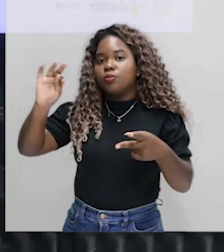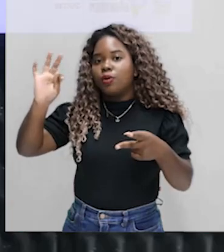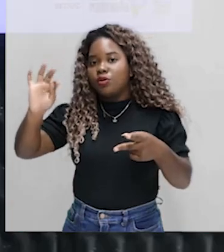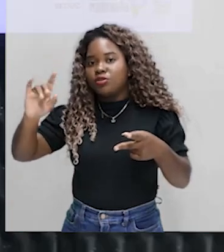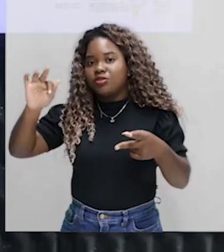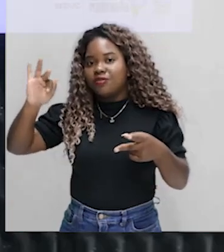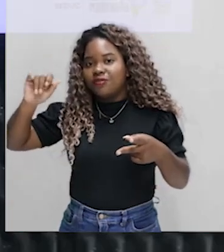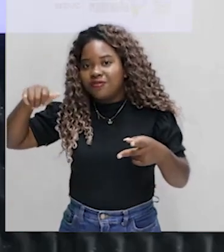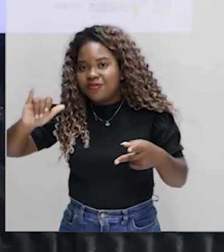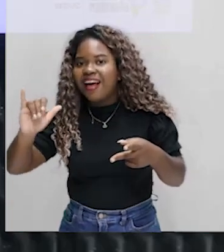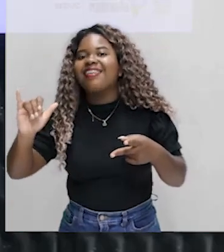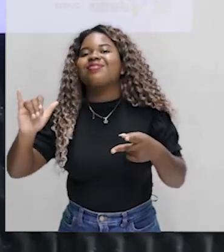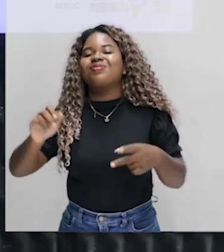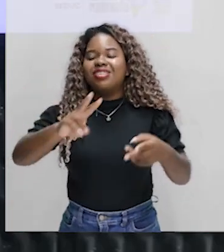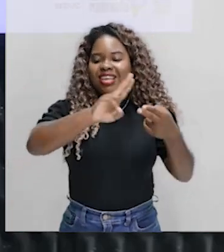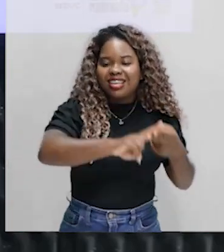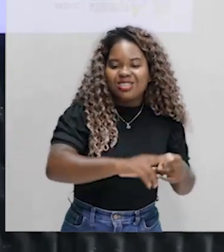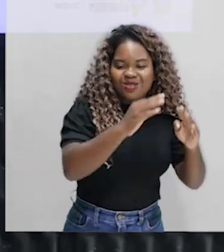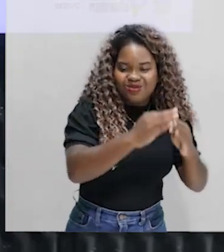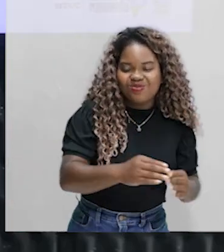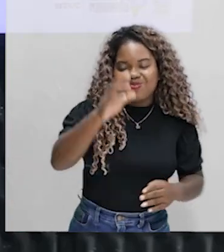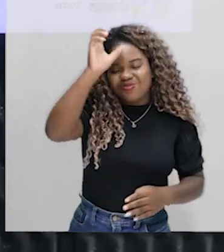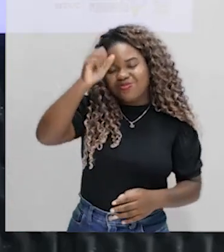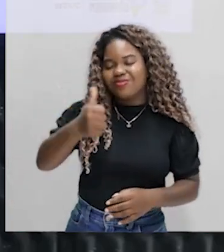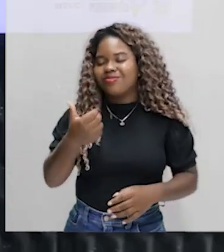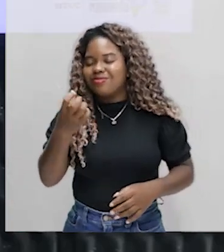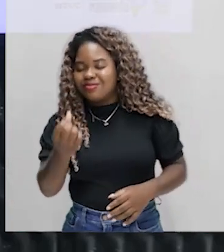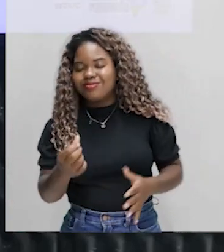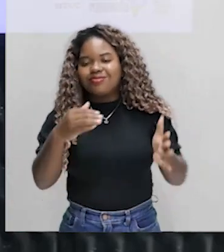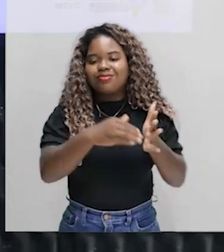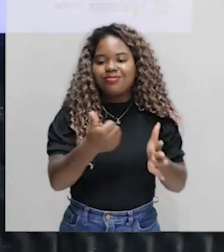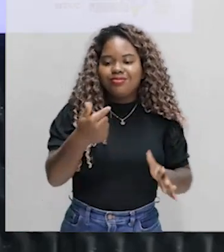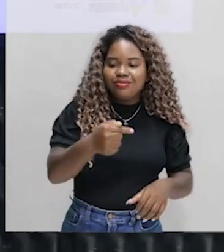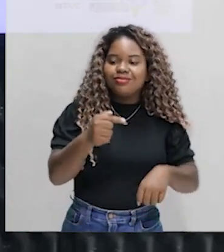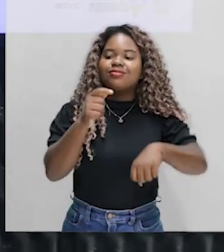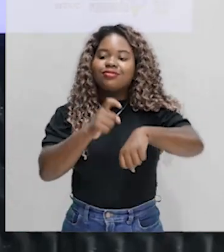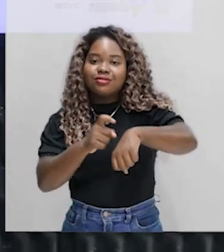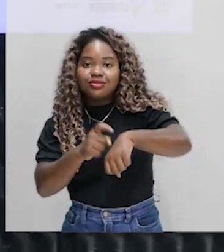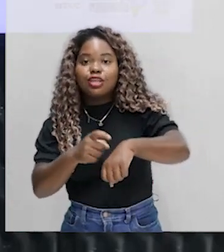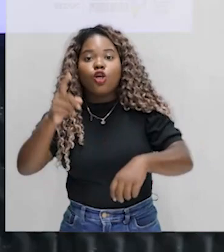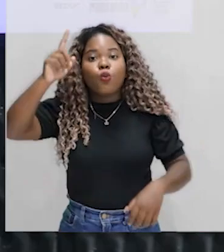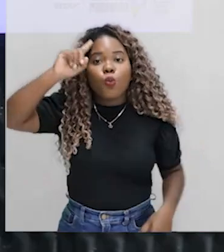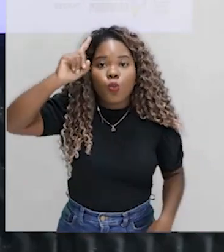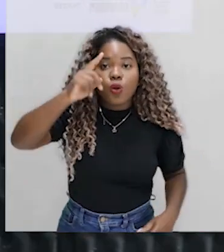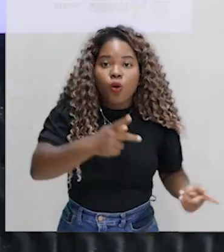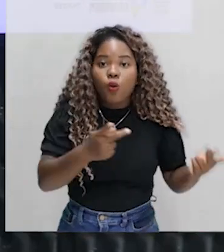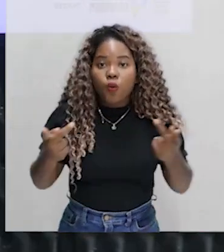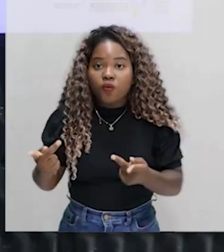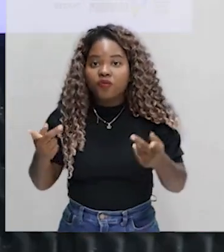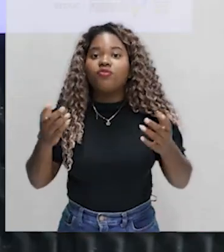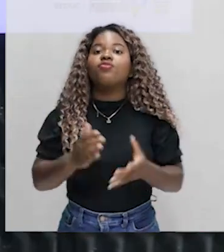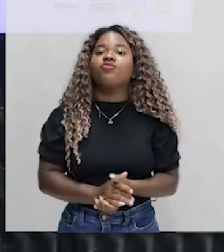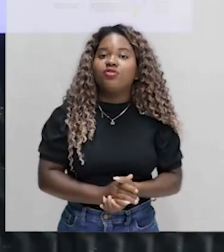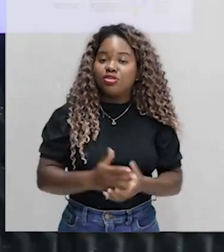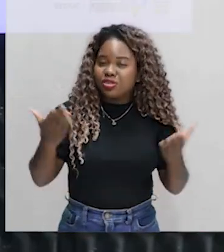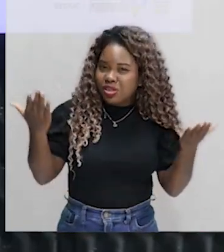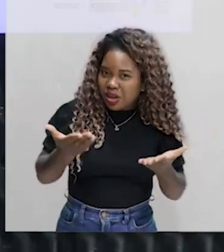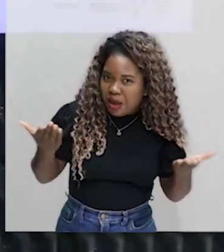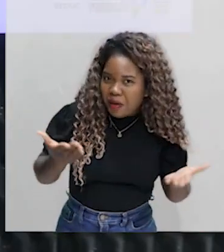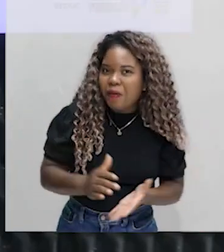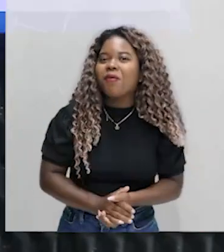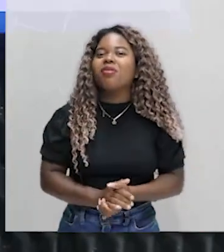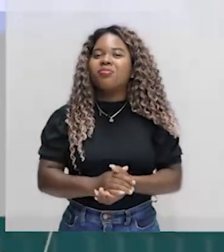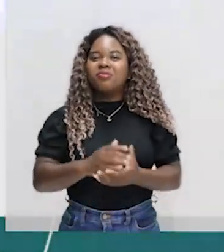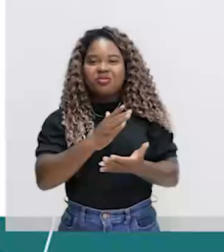MHz, hashtag Fica em Casa Aprendendo das 16 às 17 todo dia. E aí eu convido vocês para a gente ver a temática da aula de